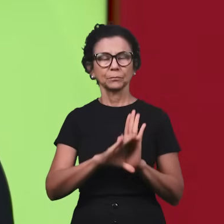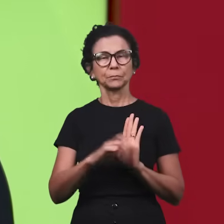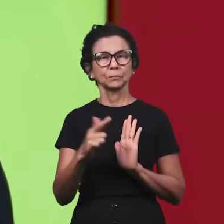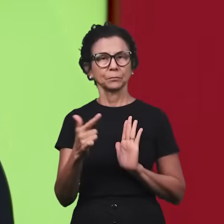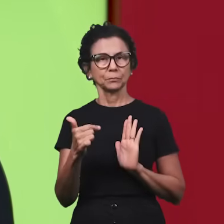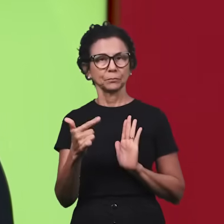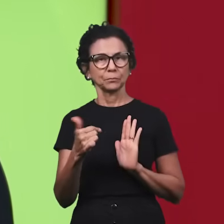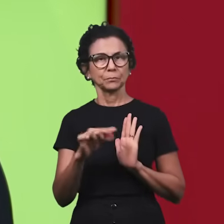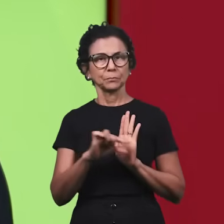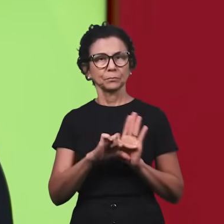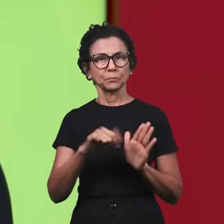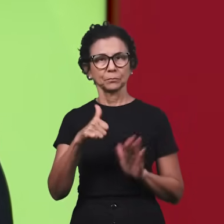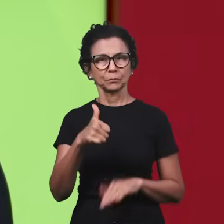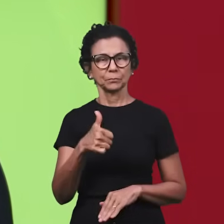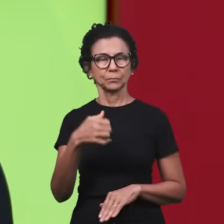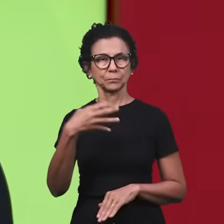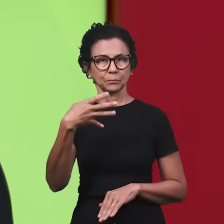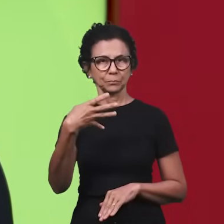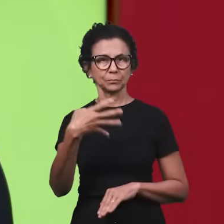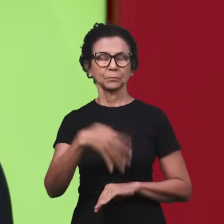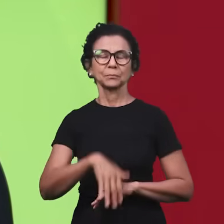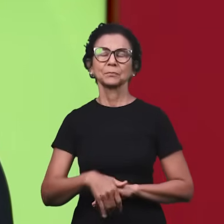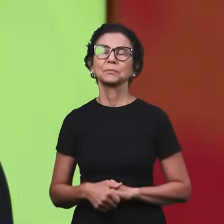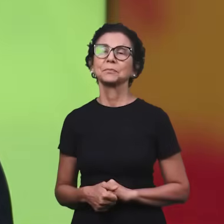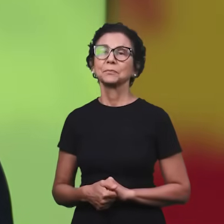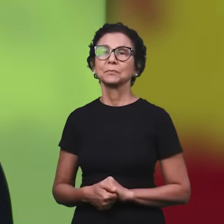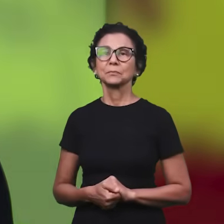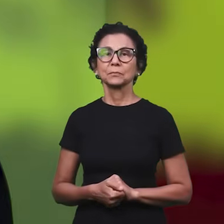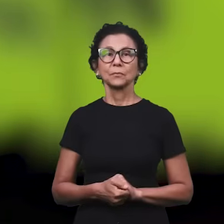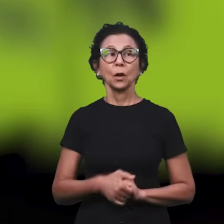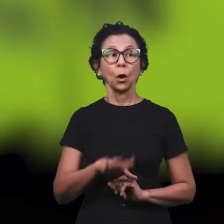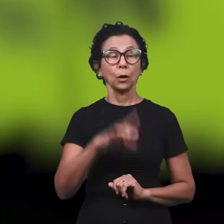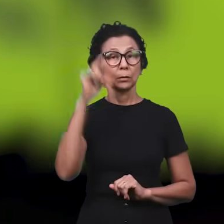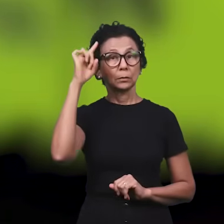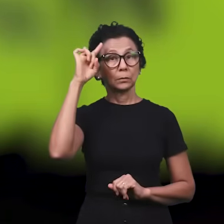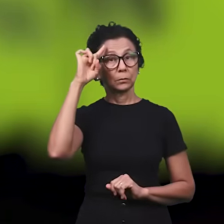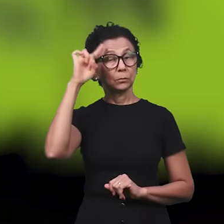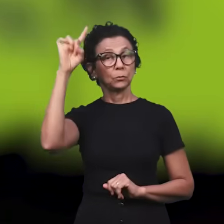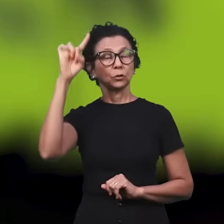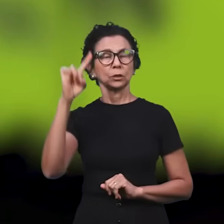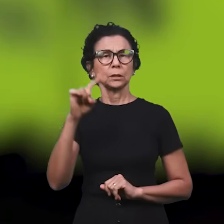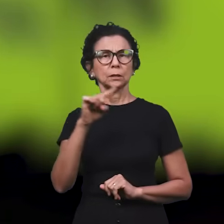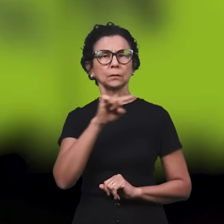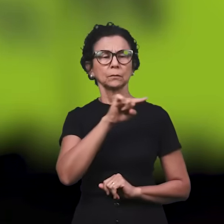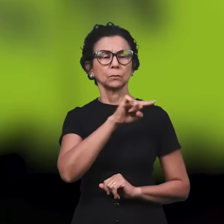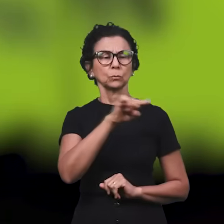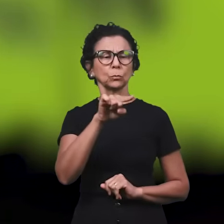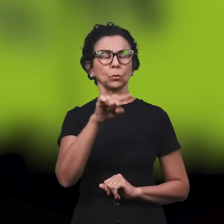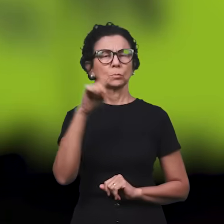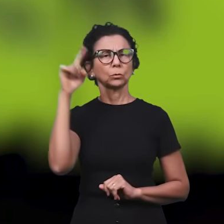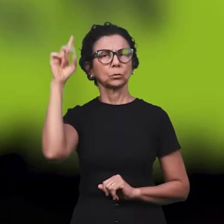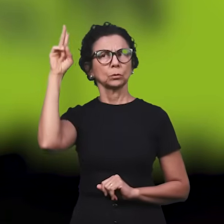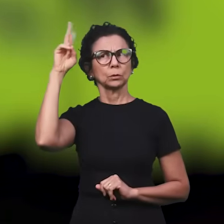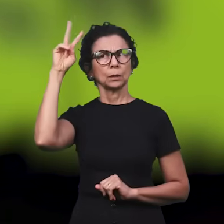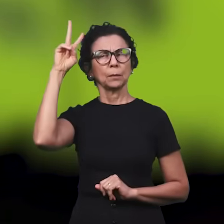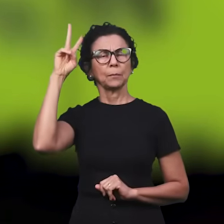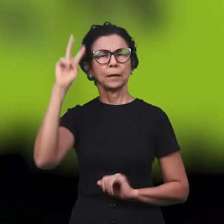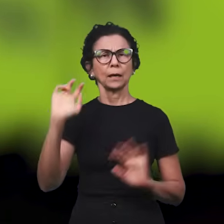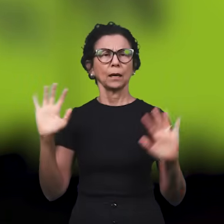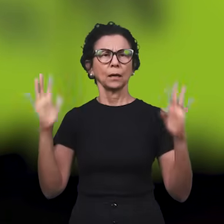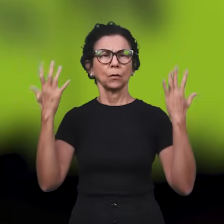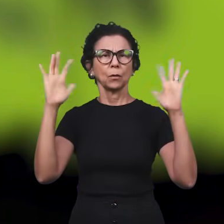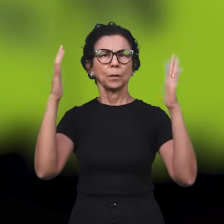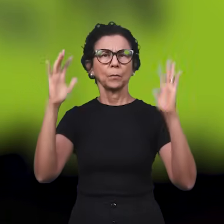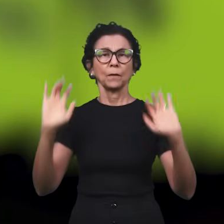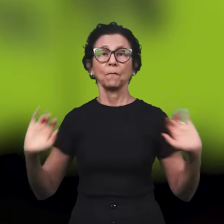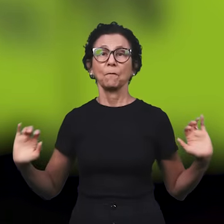em Êxodo, capítulo 12, verso 14. E este dia vos será por memória, e celebrá-lo-eis